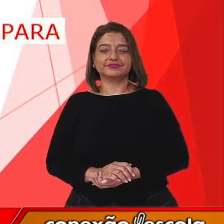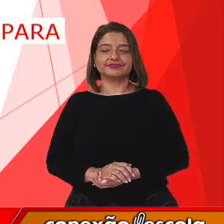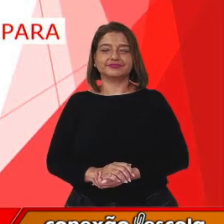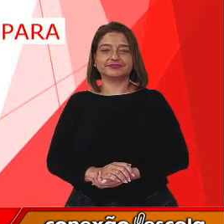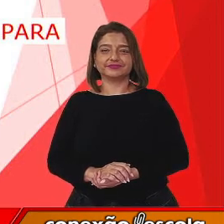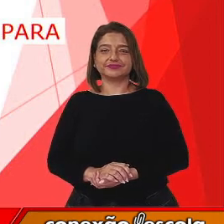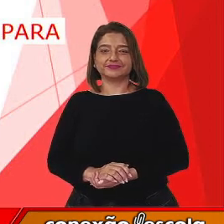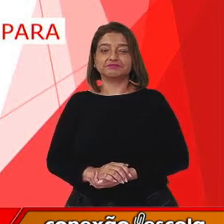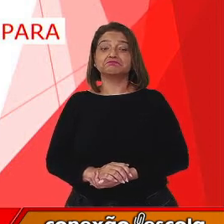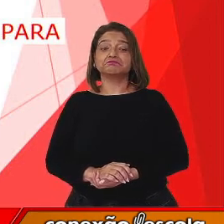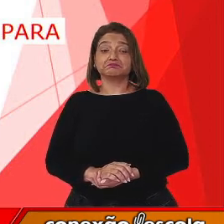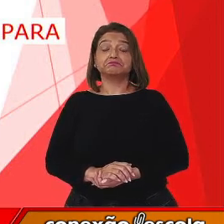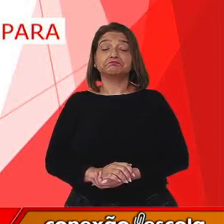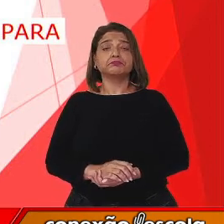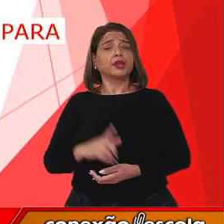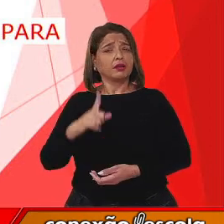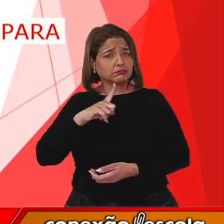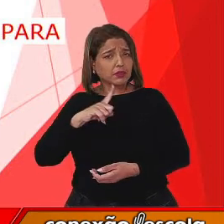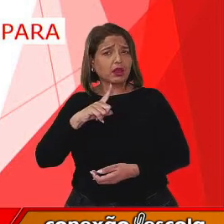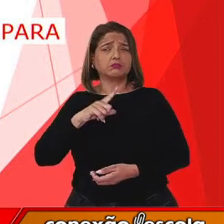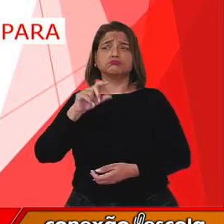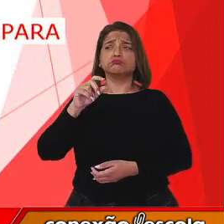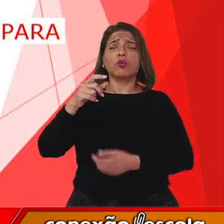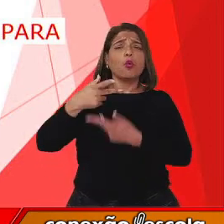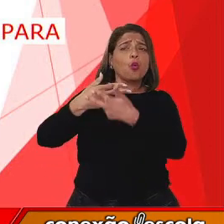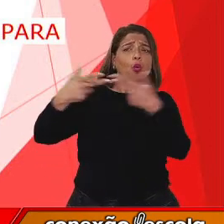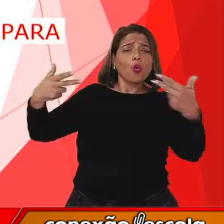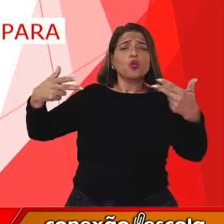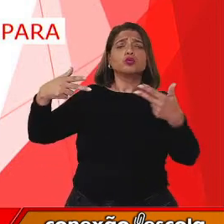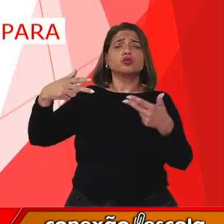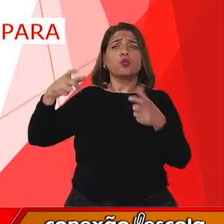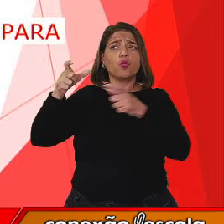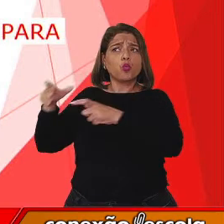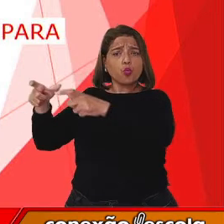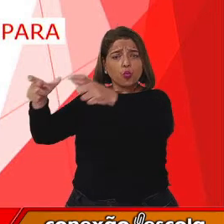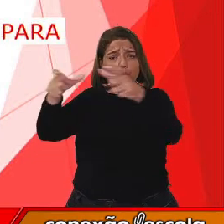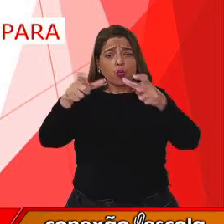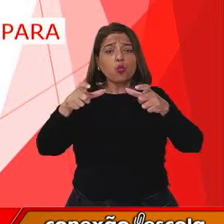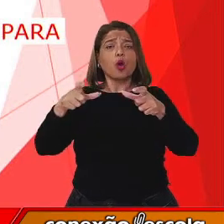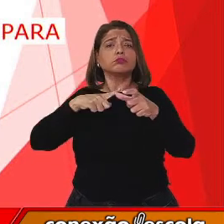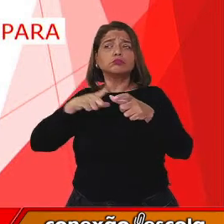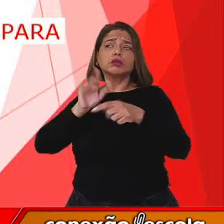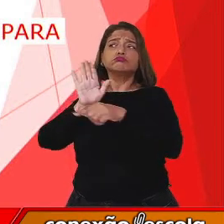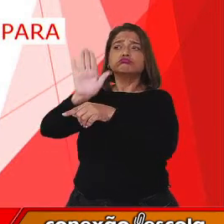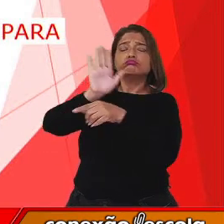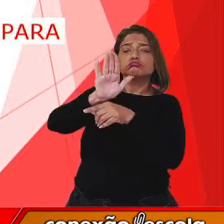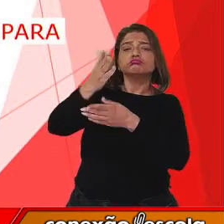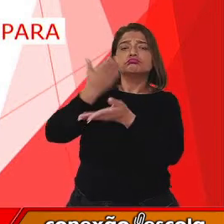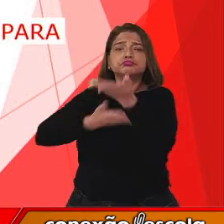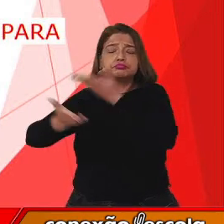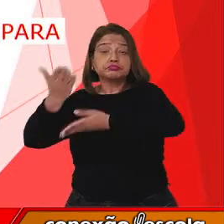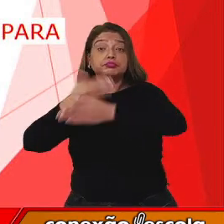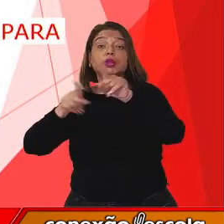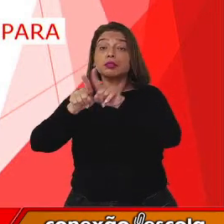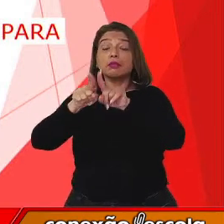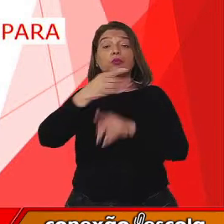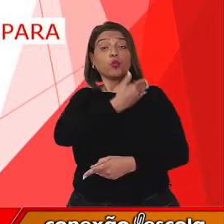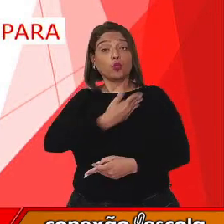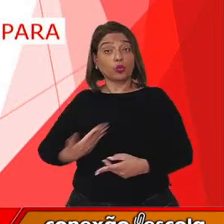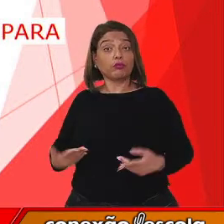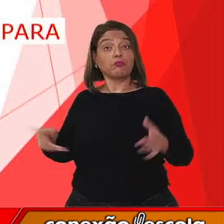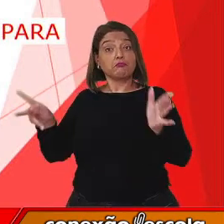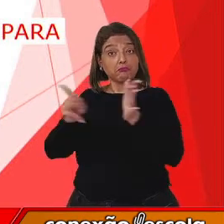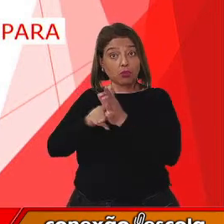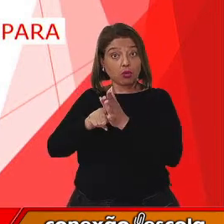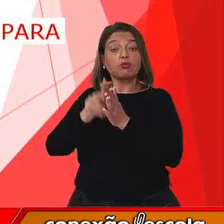promote wellness. Então, existem clínicas comunitárias e agências governamentais